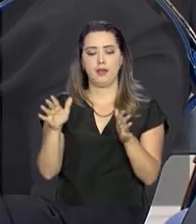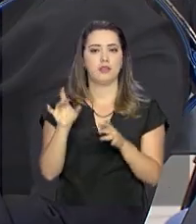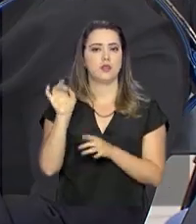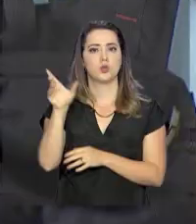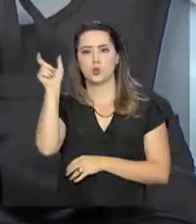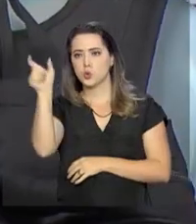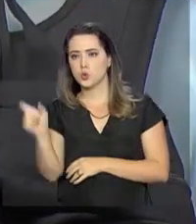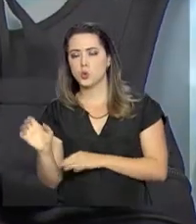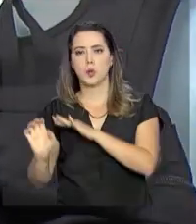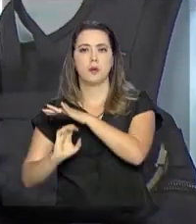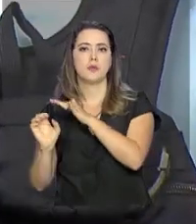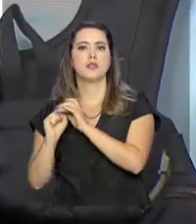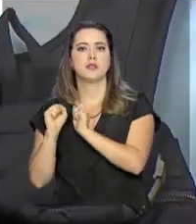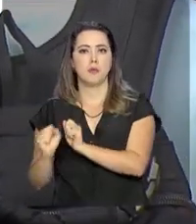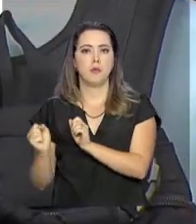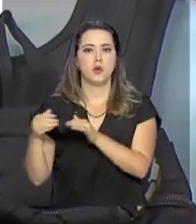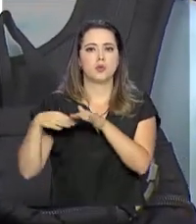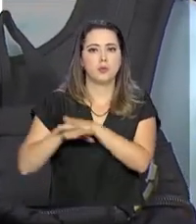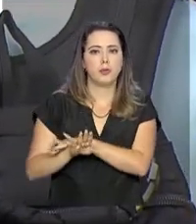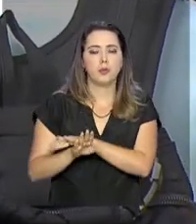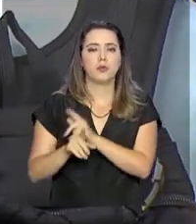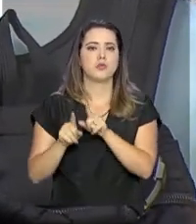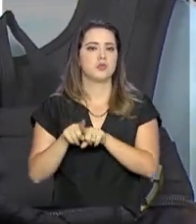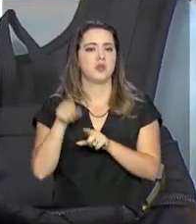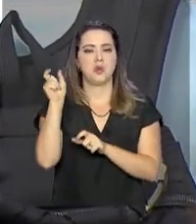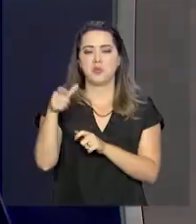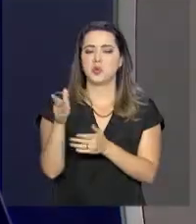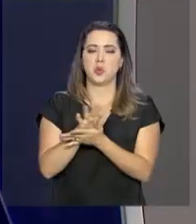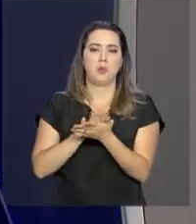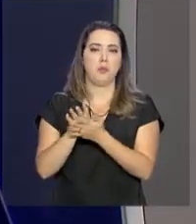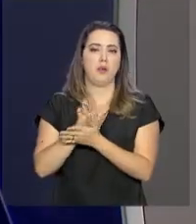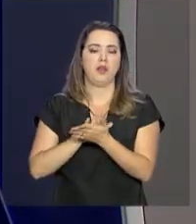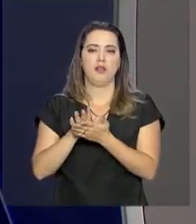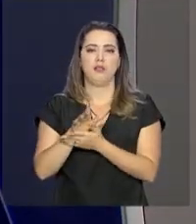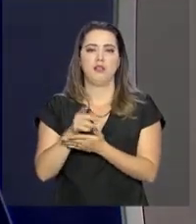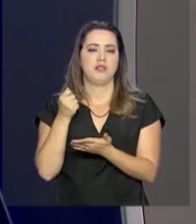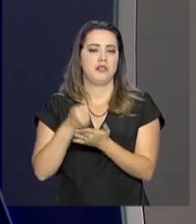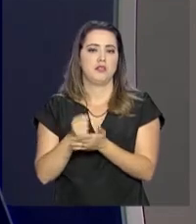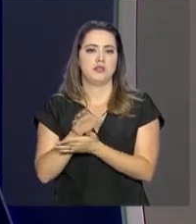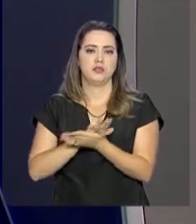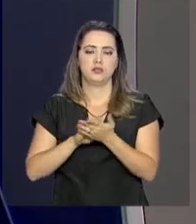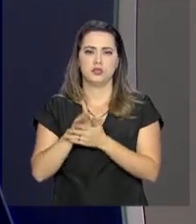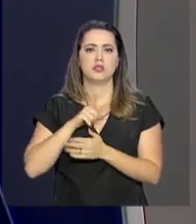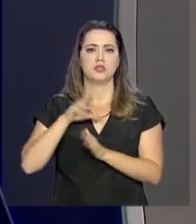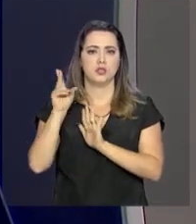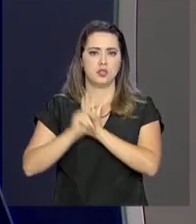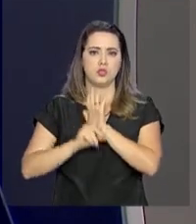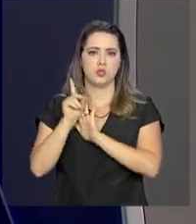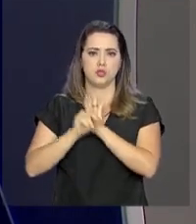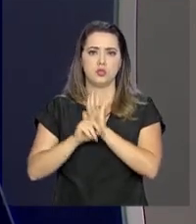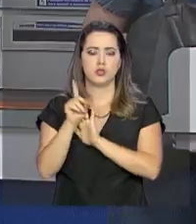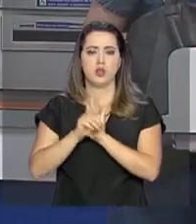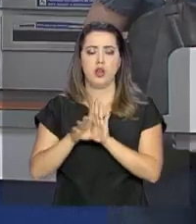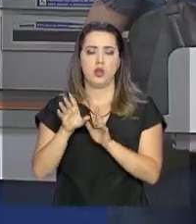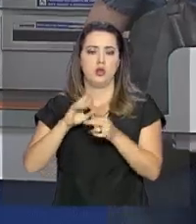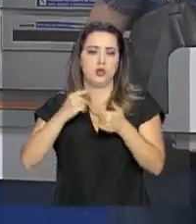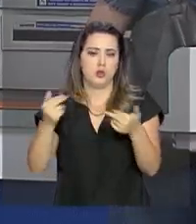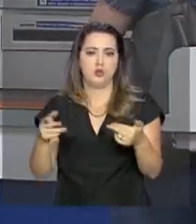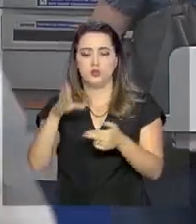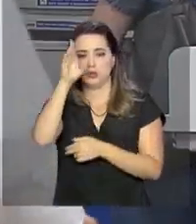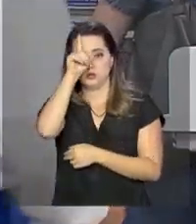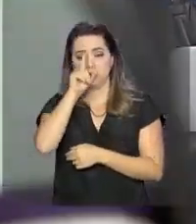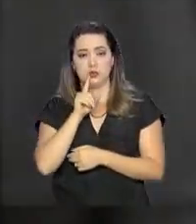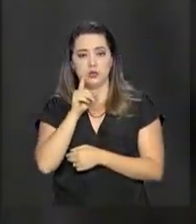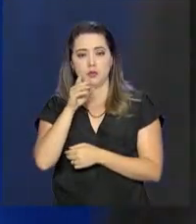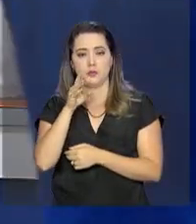depósitos e o titular não paga pelo cartão de débito e têm direito a alguns serviços de graça o empregado